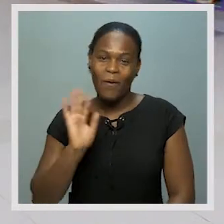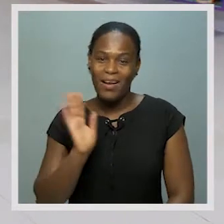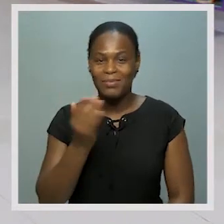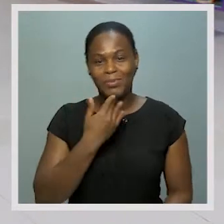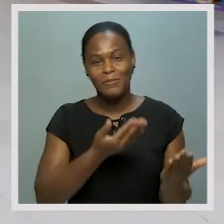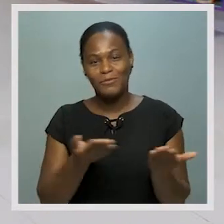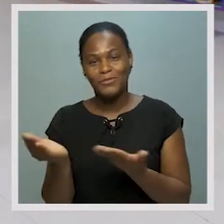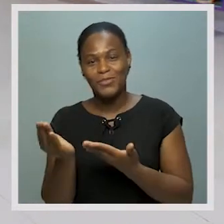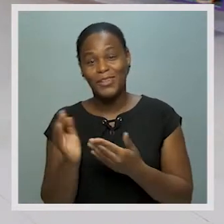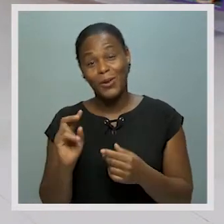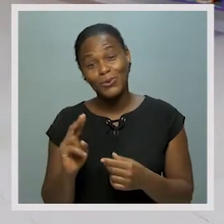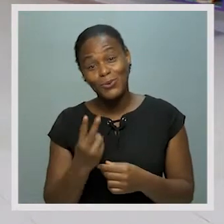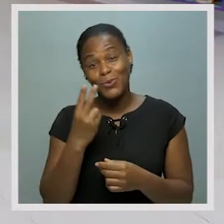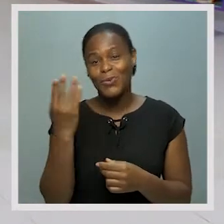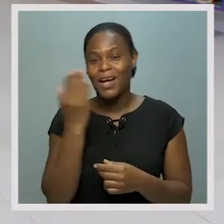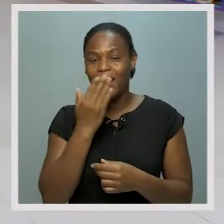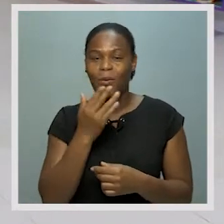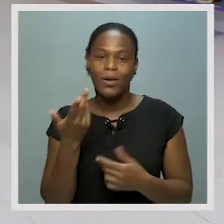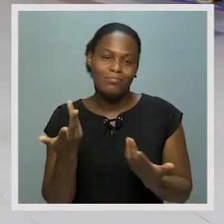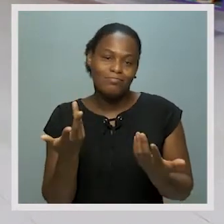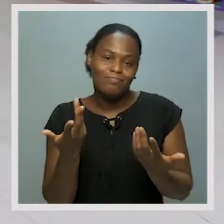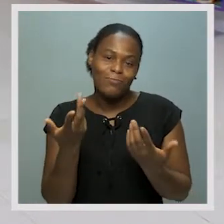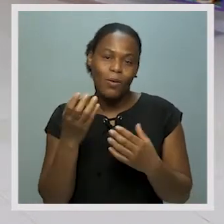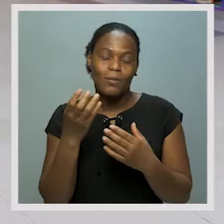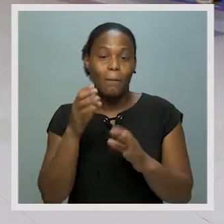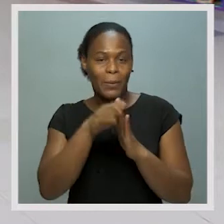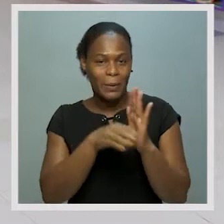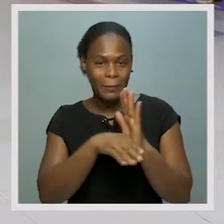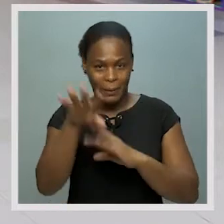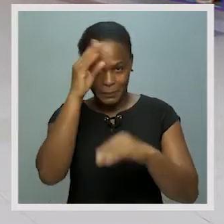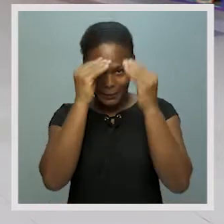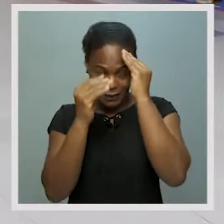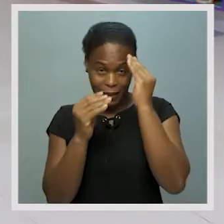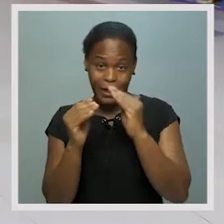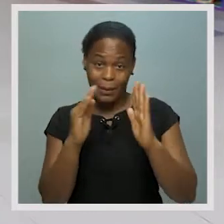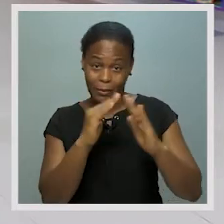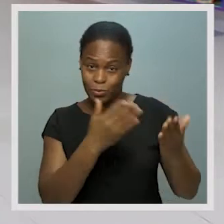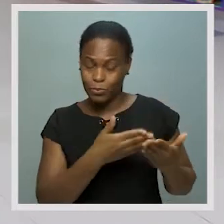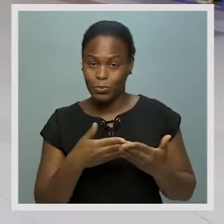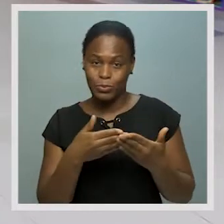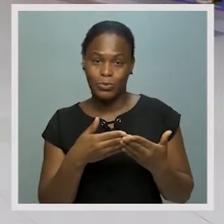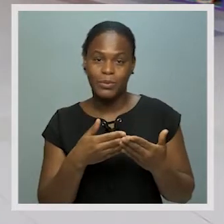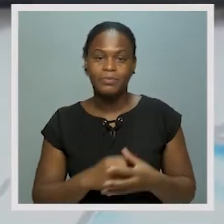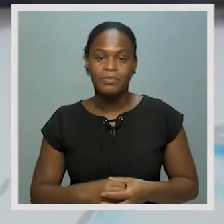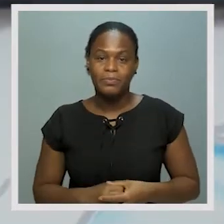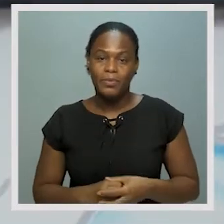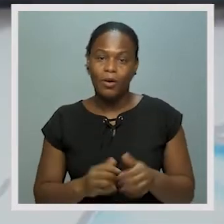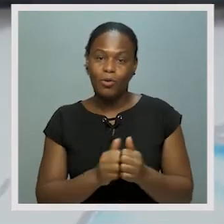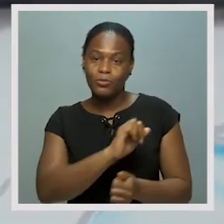Olá, sejam bem-vindos à nossa segunda aula do programa Aprender e Estudar em